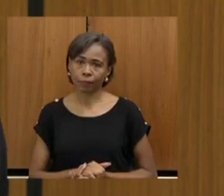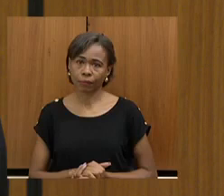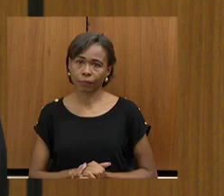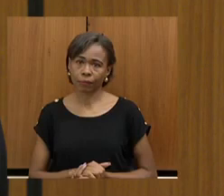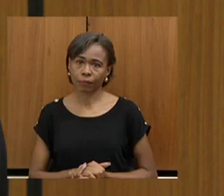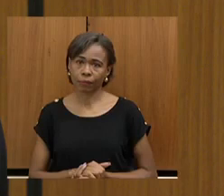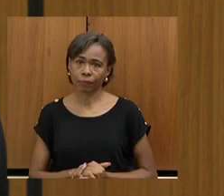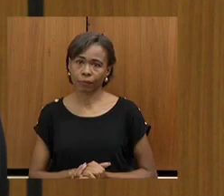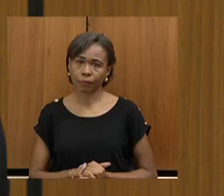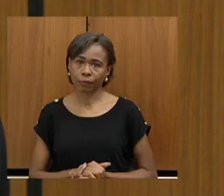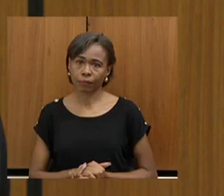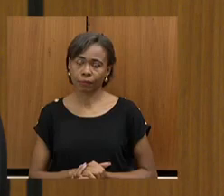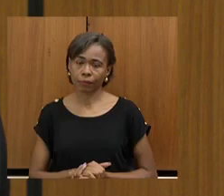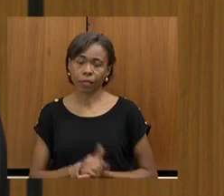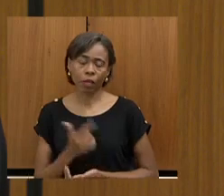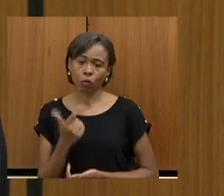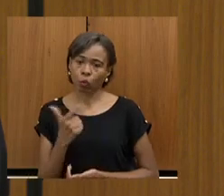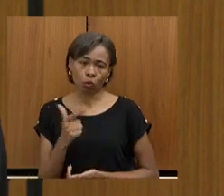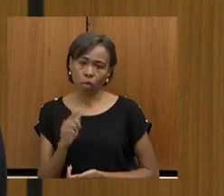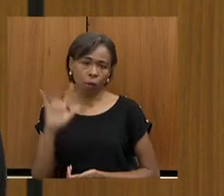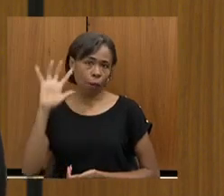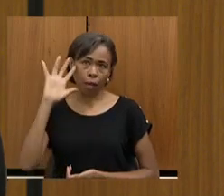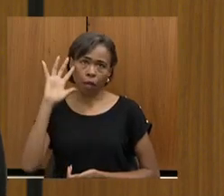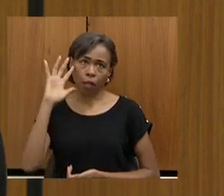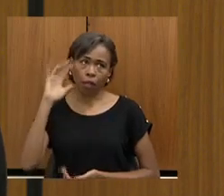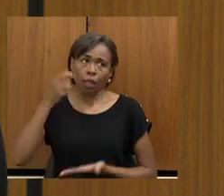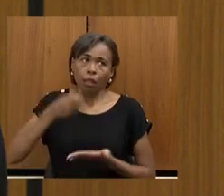uma tomada de decisão